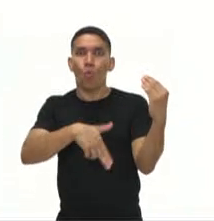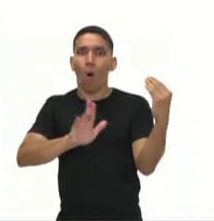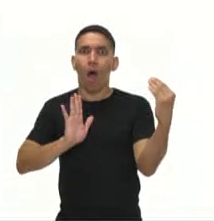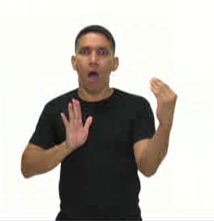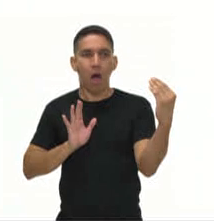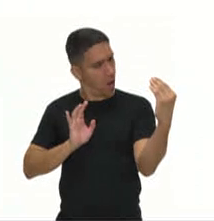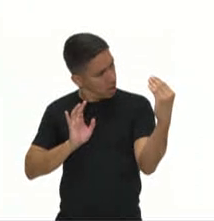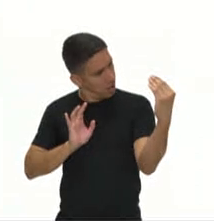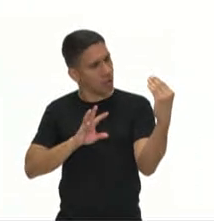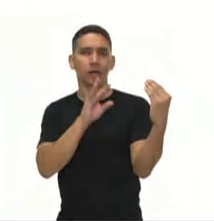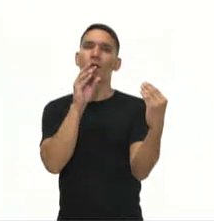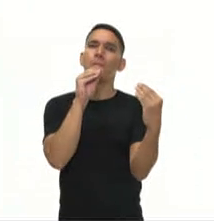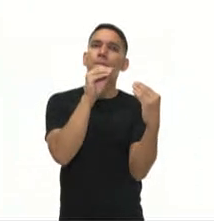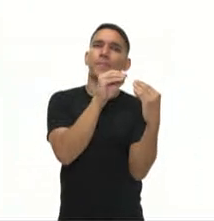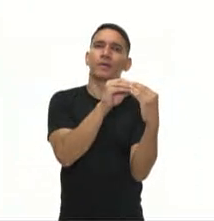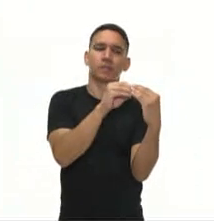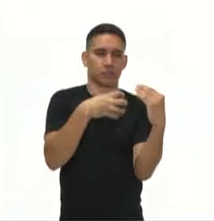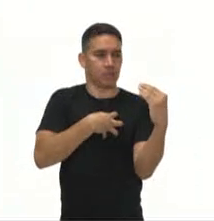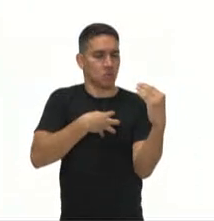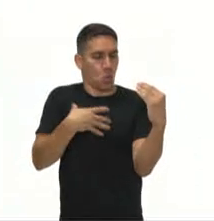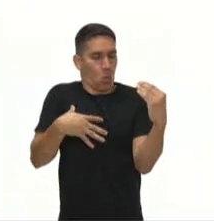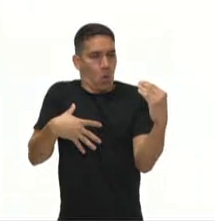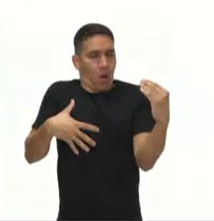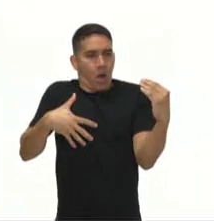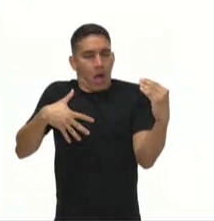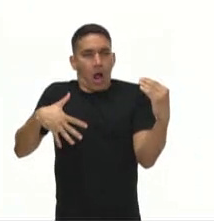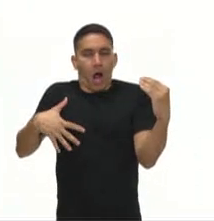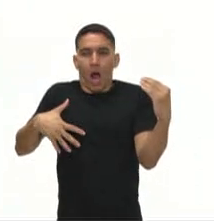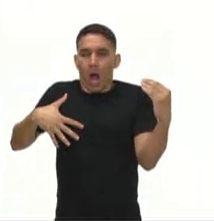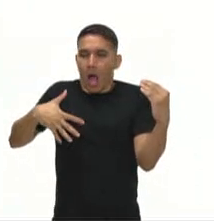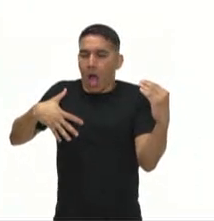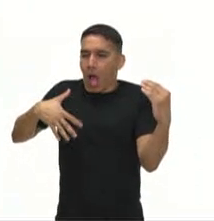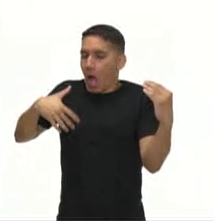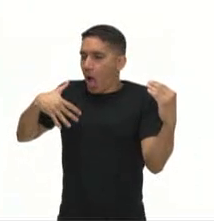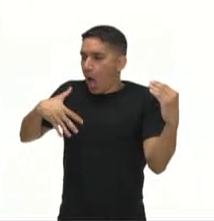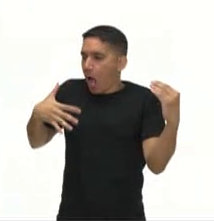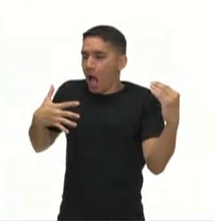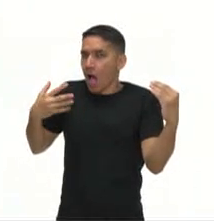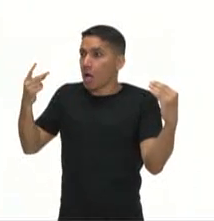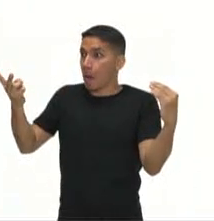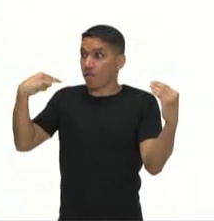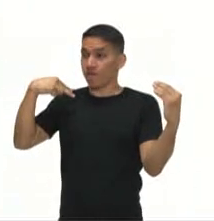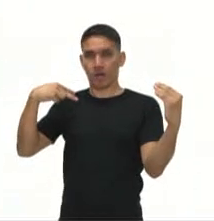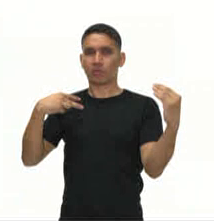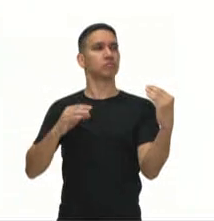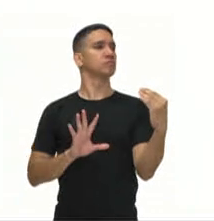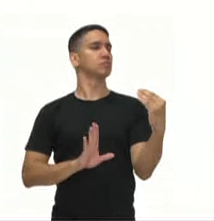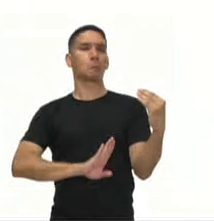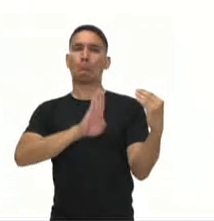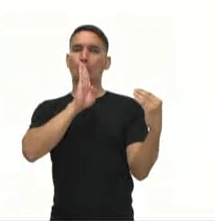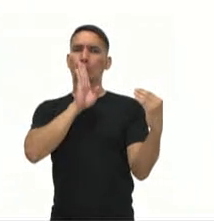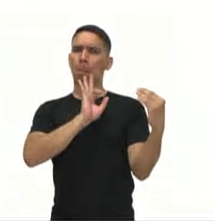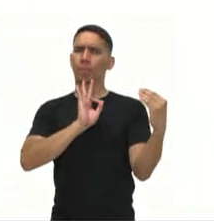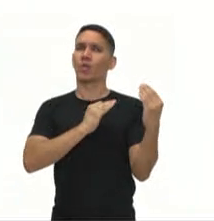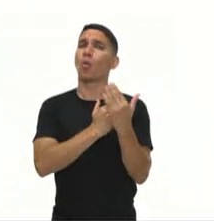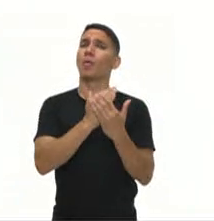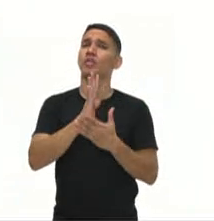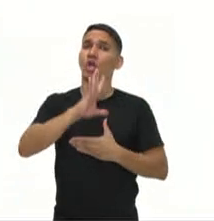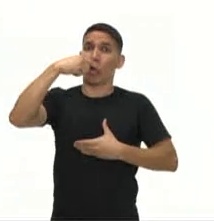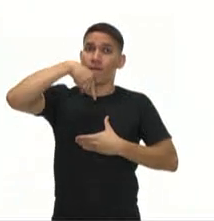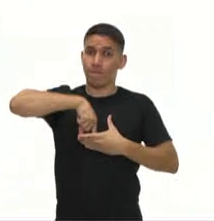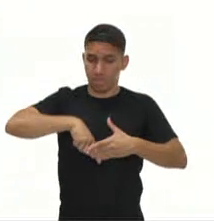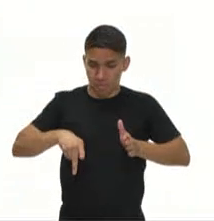beijado. Sofreu um tremor que não se via por fora e que se iniciou bem dentro